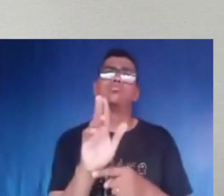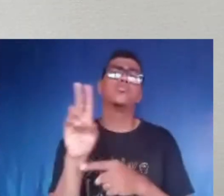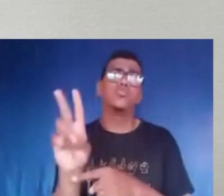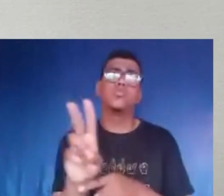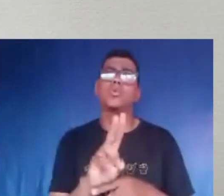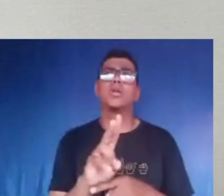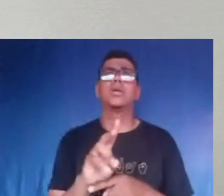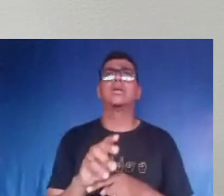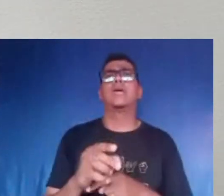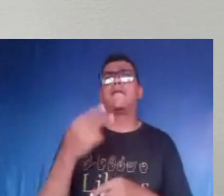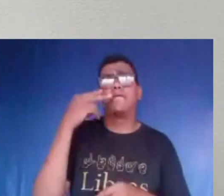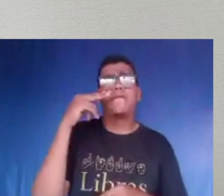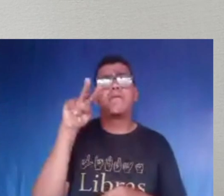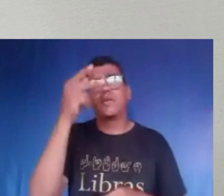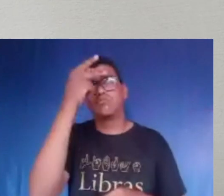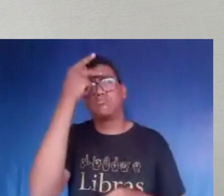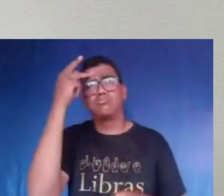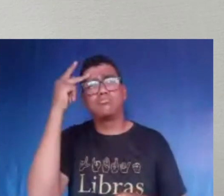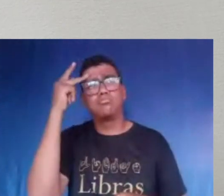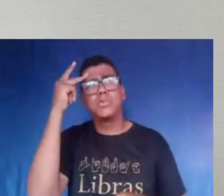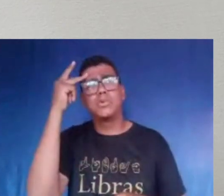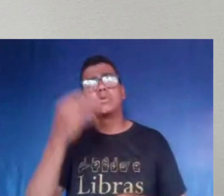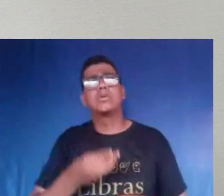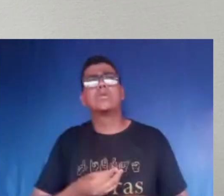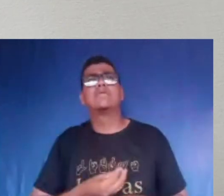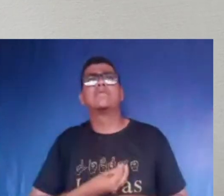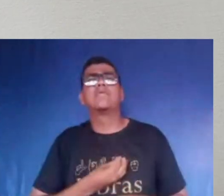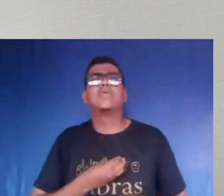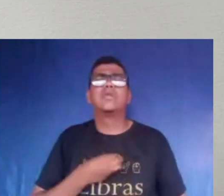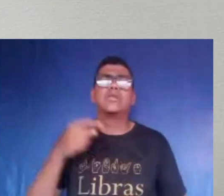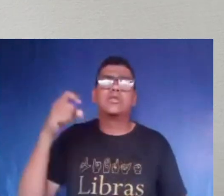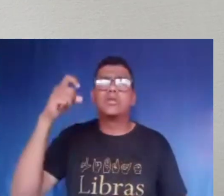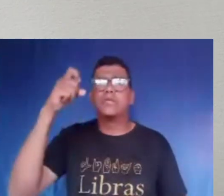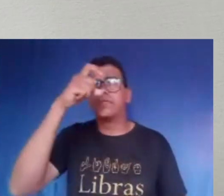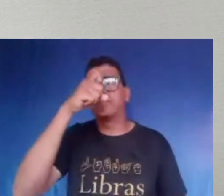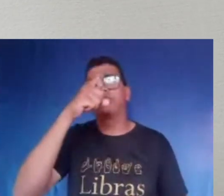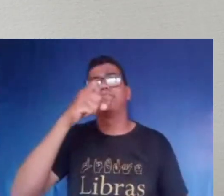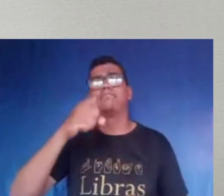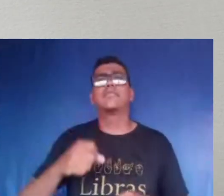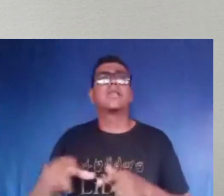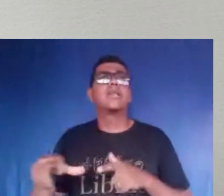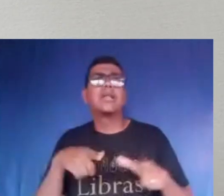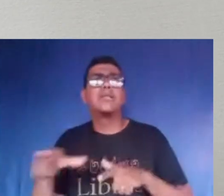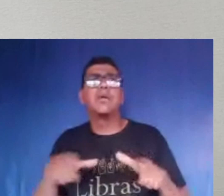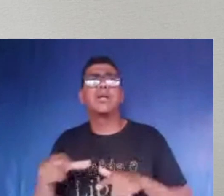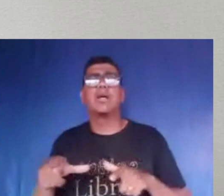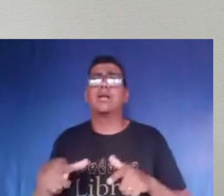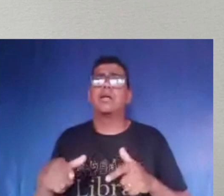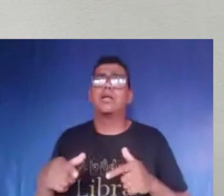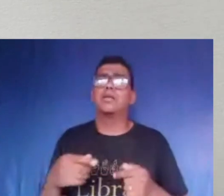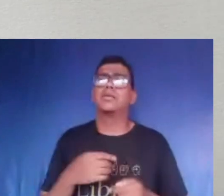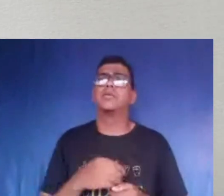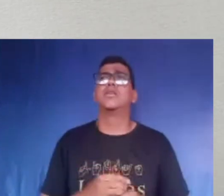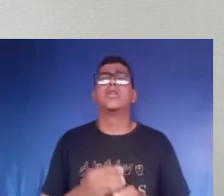que podem colaborar, aqueles que podem contribuir, que não encolhem as suas mãos. Eu lembro de Jesus Cristo, quando ele